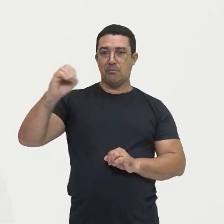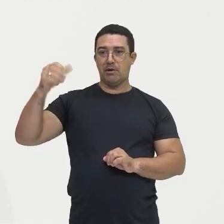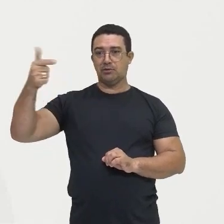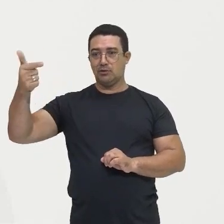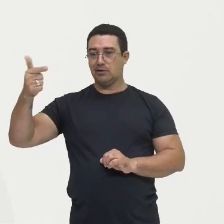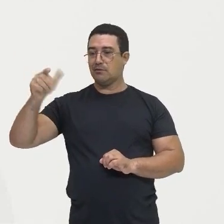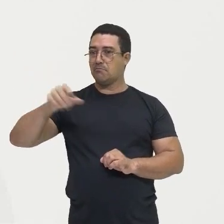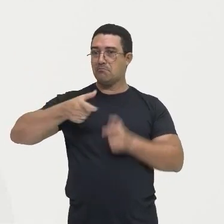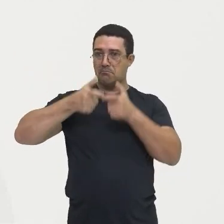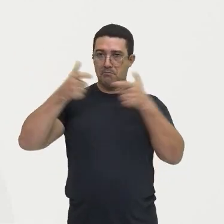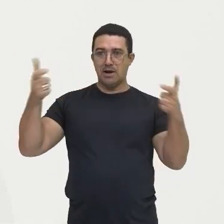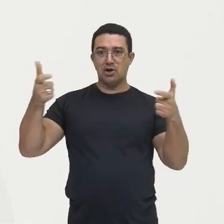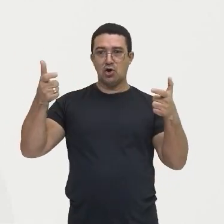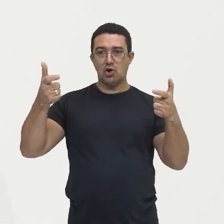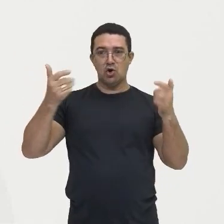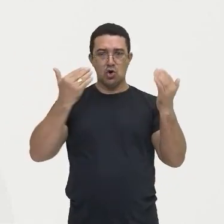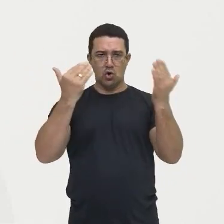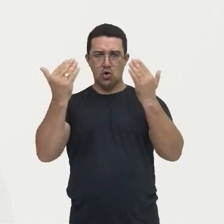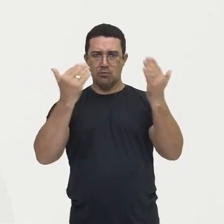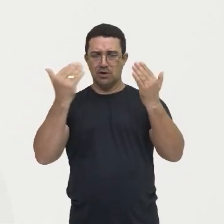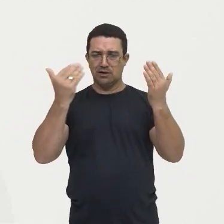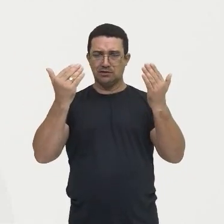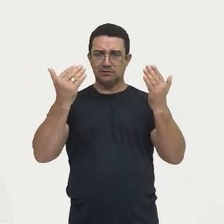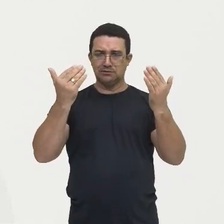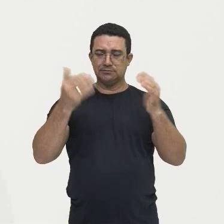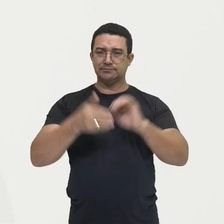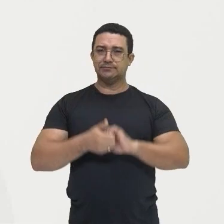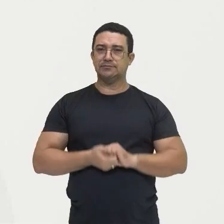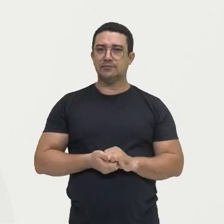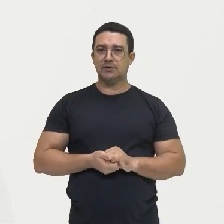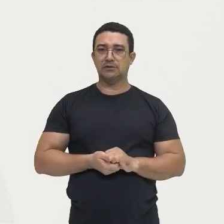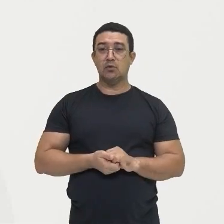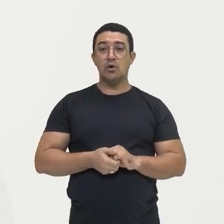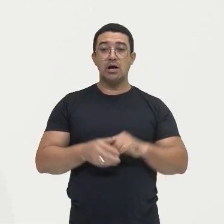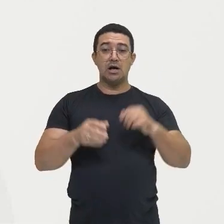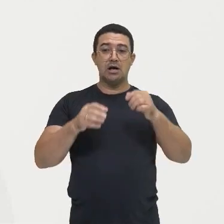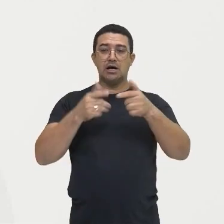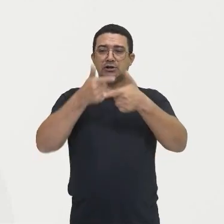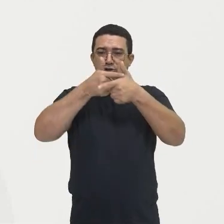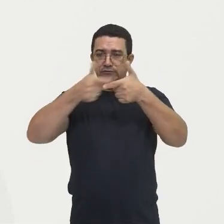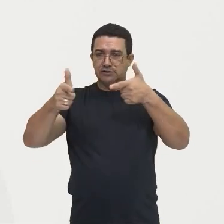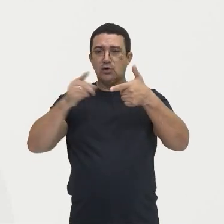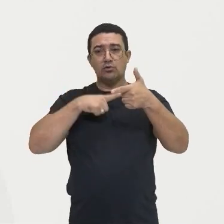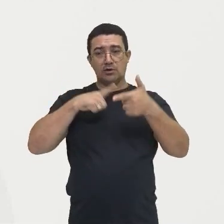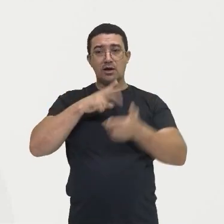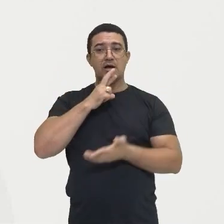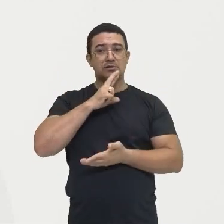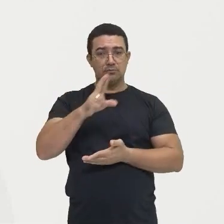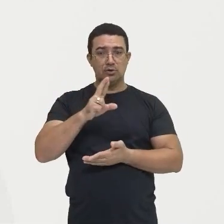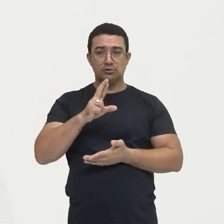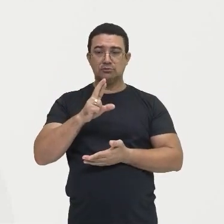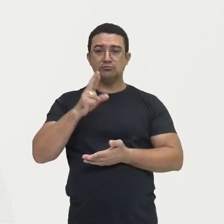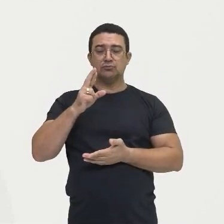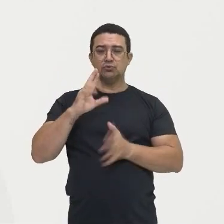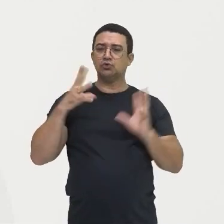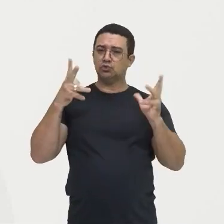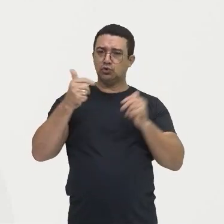uma à outra. Professor, eu não compreendi. Através dessa divisão, a gente tem um resultado. Todos concordam que